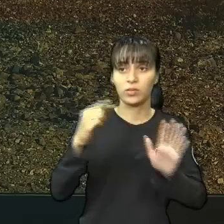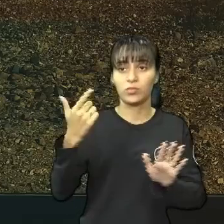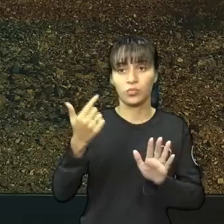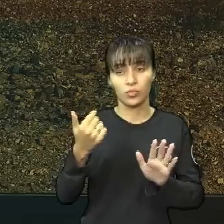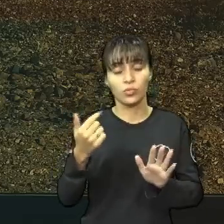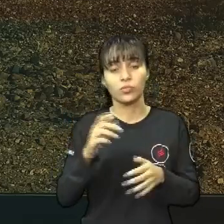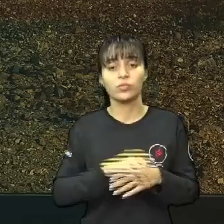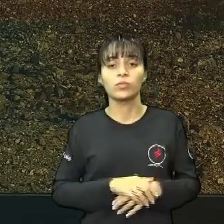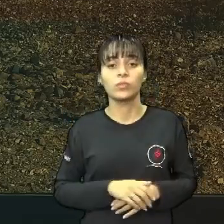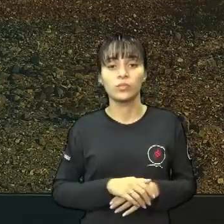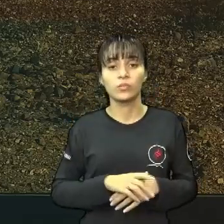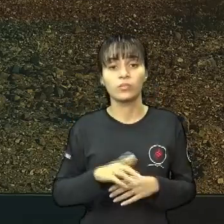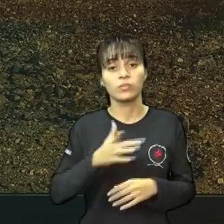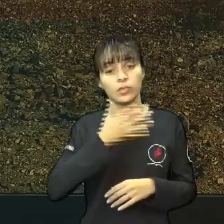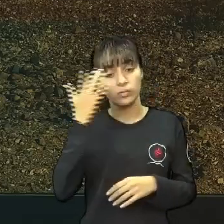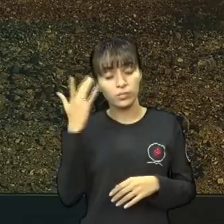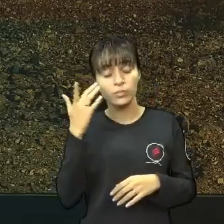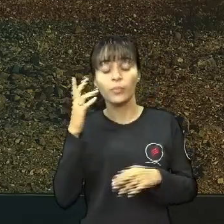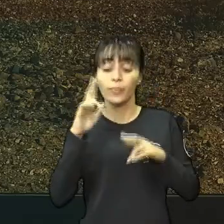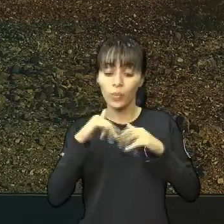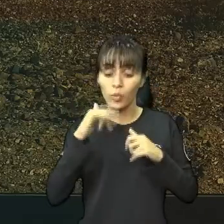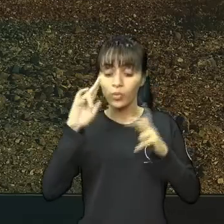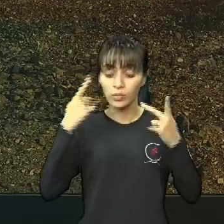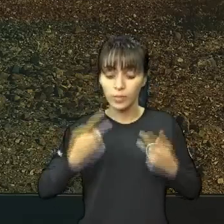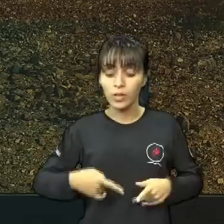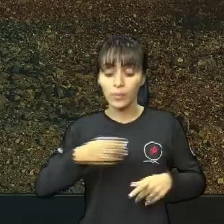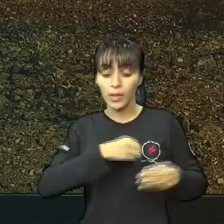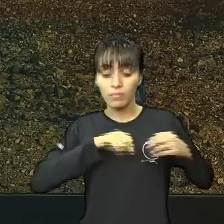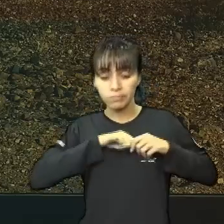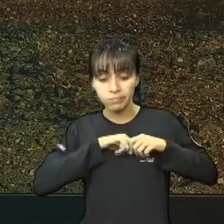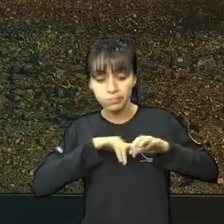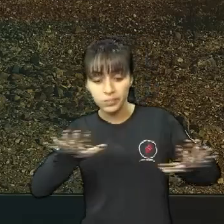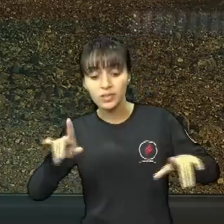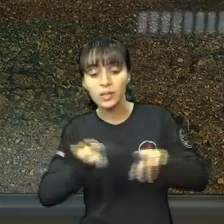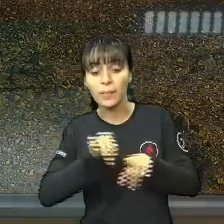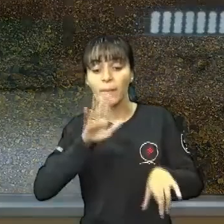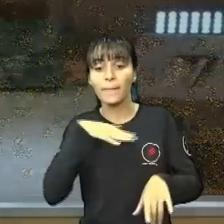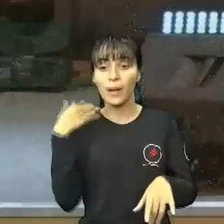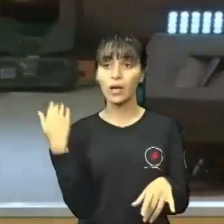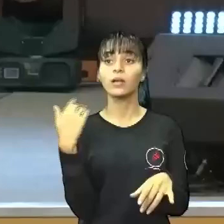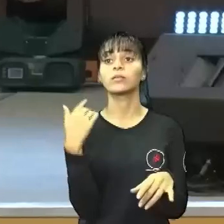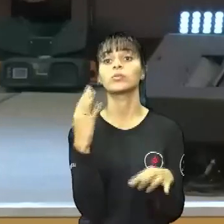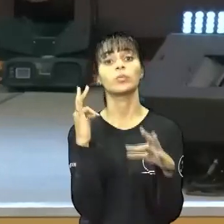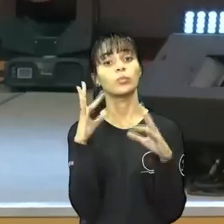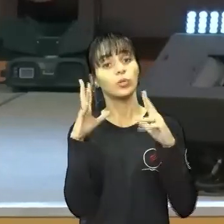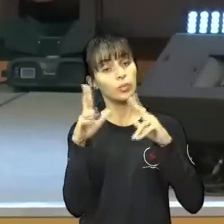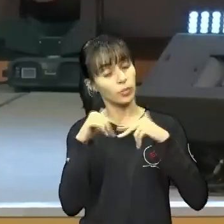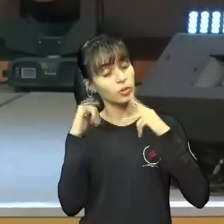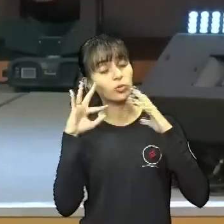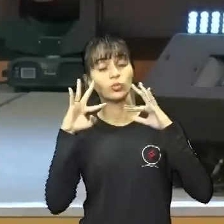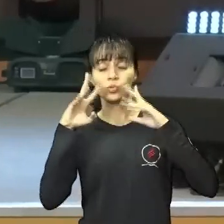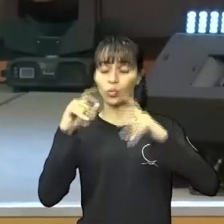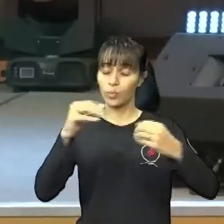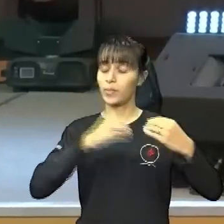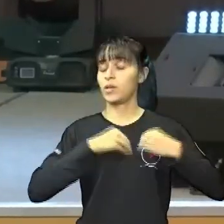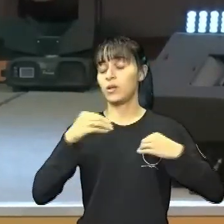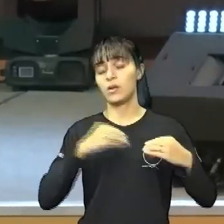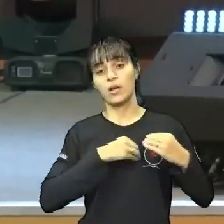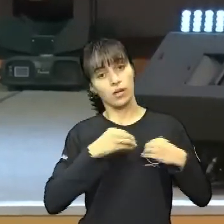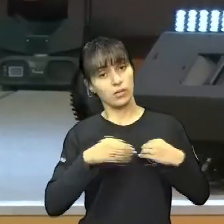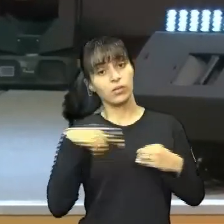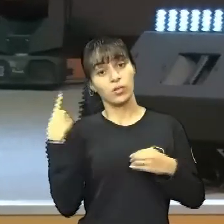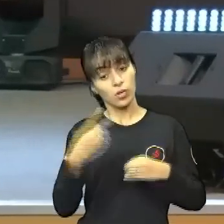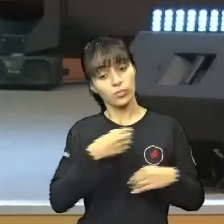como por um homem entrou o pecado no mundo e pelo pecado da Morte assim também a morte passou a todos os homens por isso que todos os pecaram a prova que todo mundo Eu e você